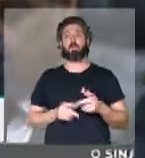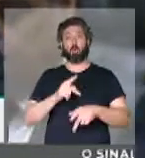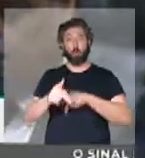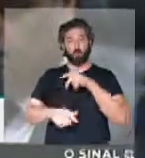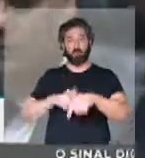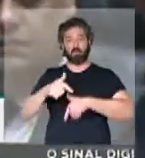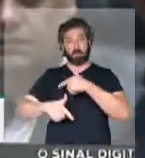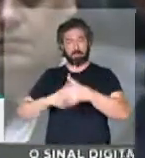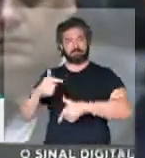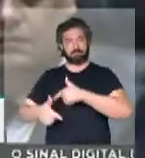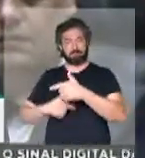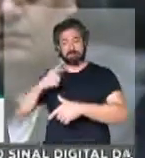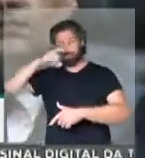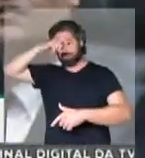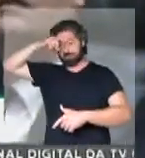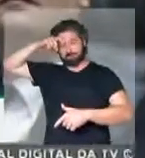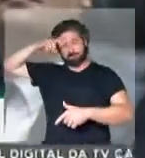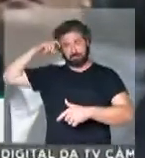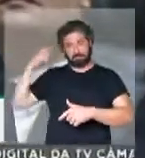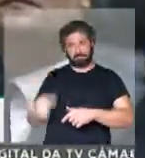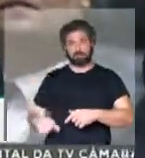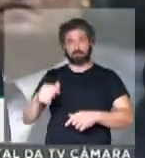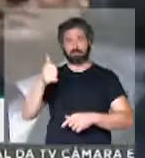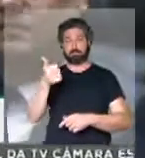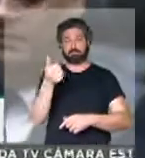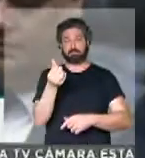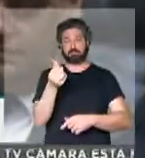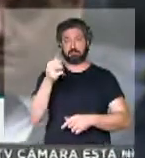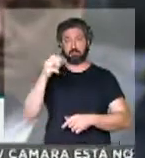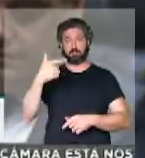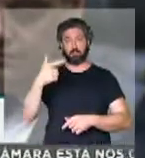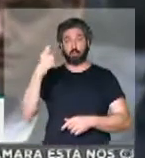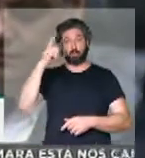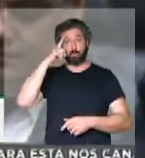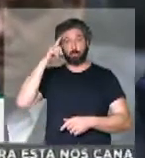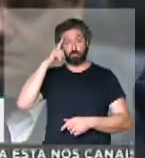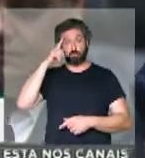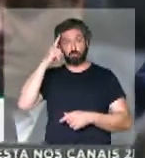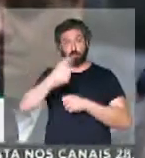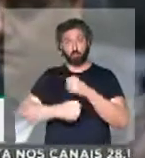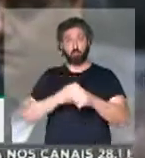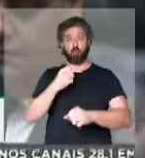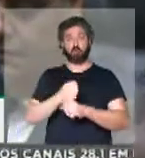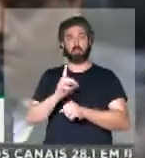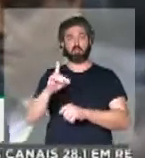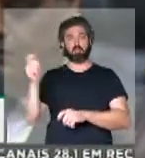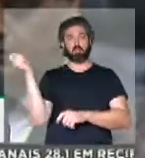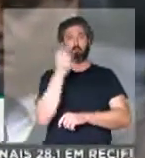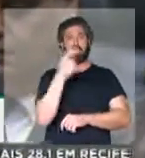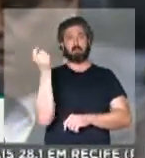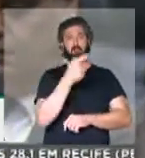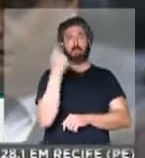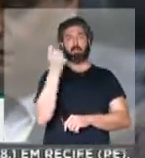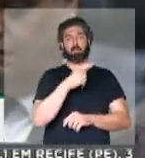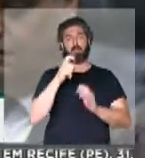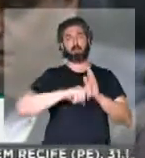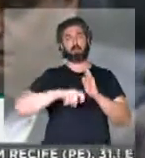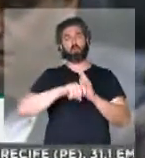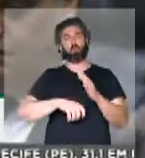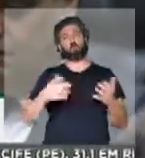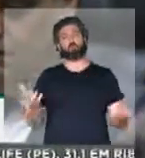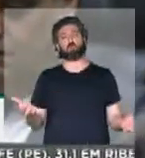povo trabalhador o suor de 162 dias por ano de trabalho só para pagar